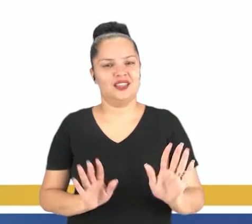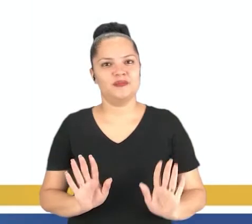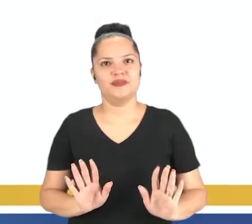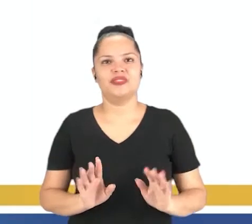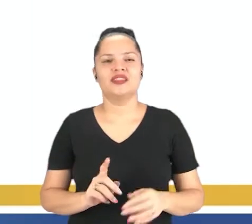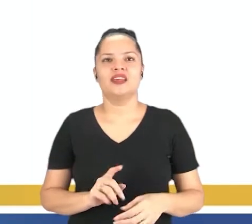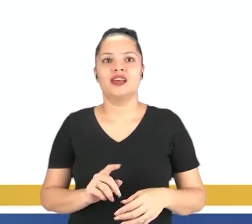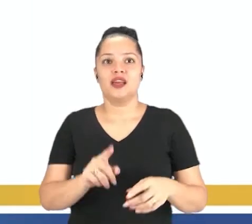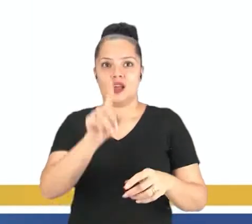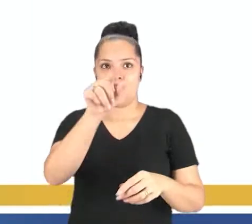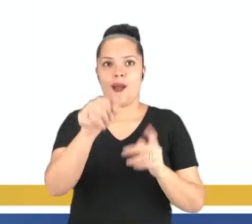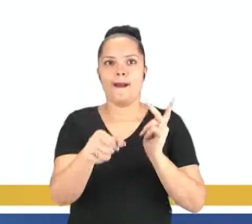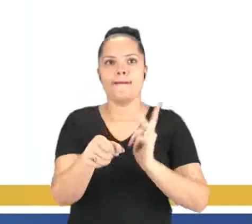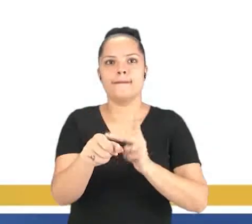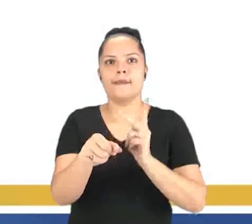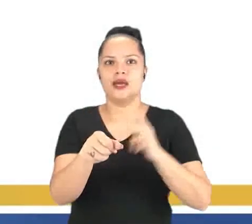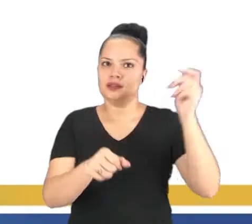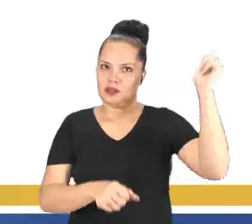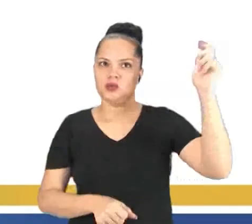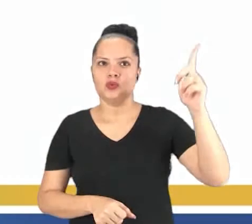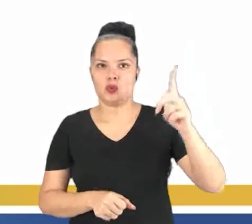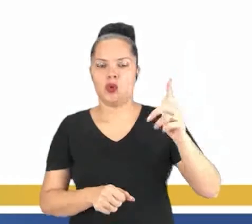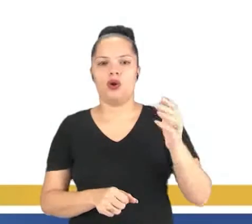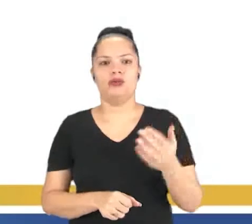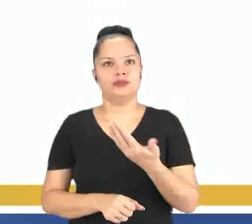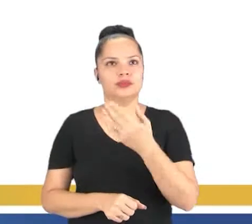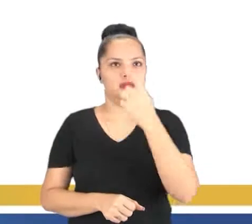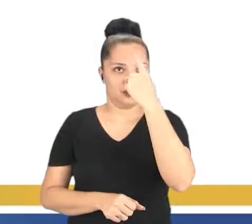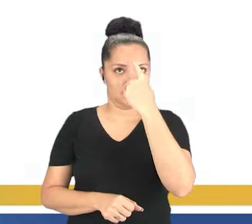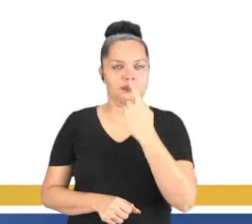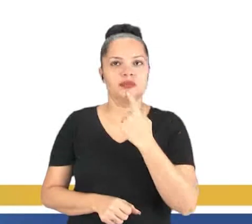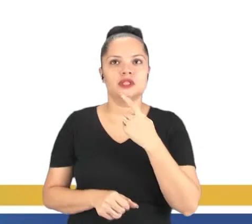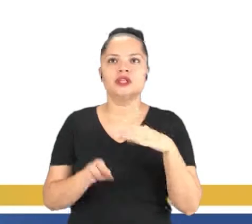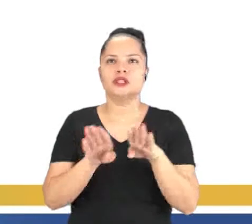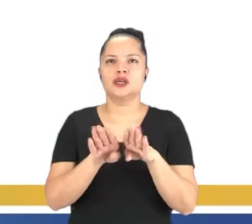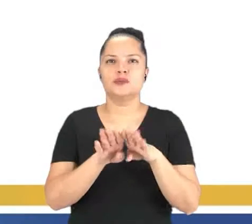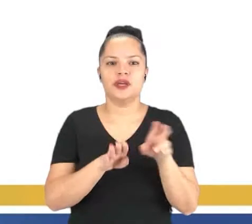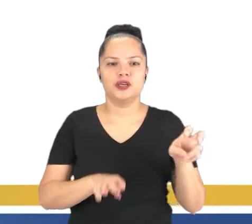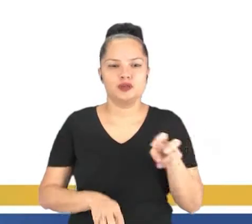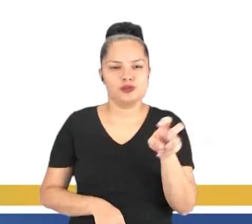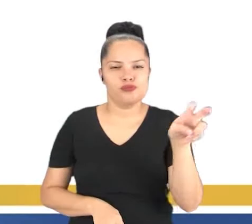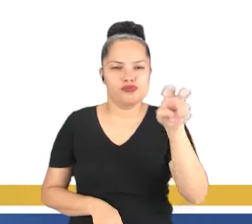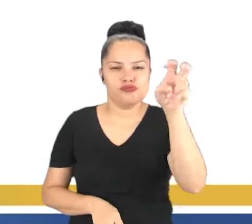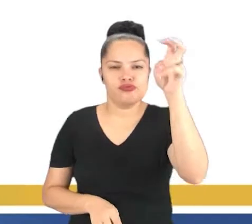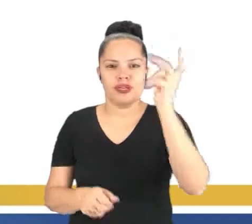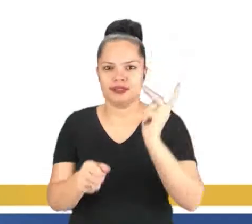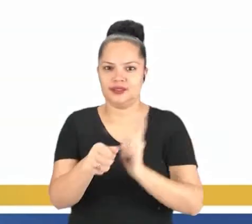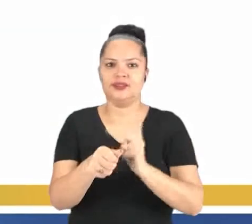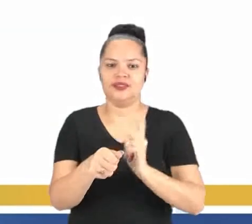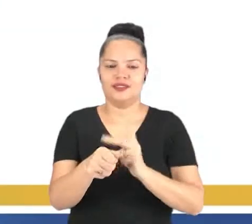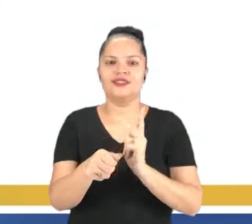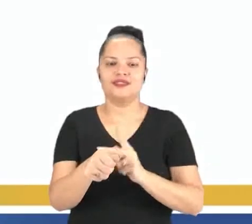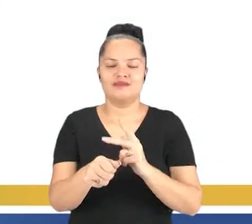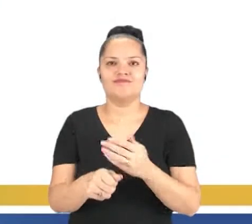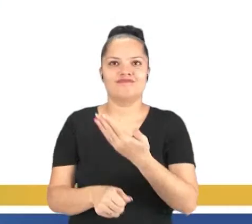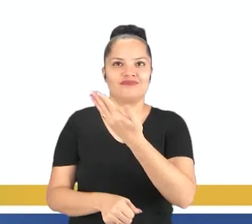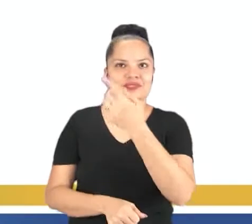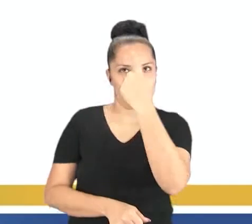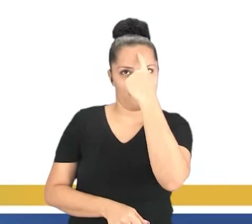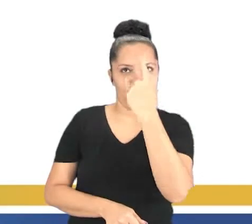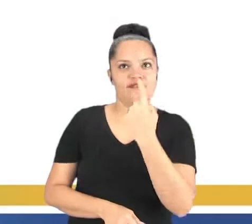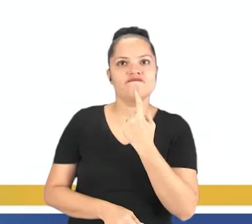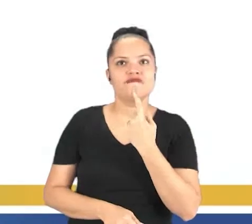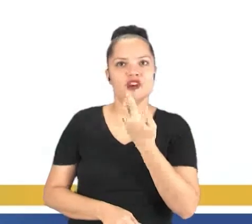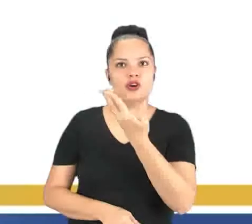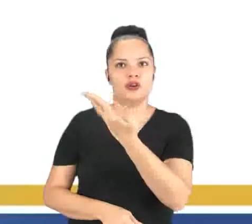representar aquela pedra do sol tá pessoal e a Serpente feito com o fragmento de pedras é mais conhecida escultura Asteca